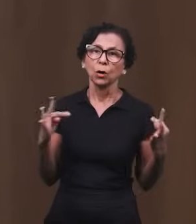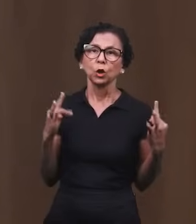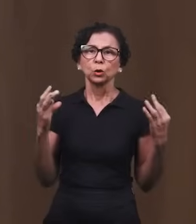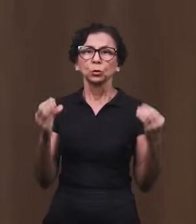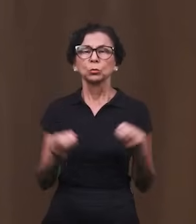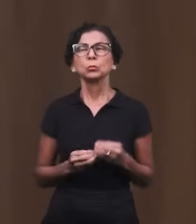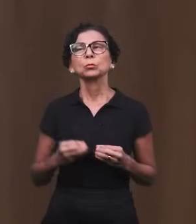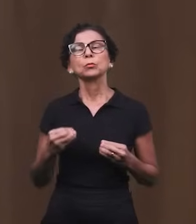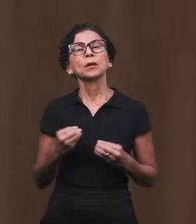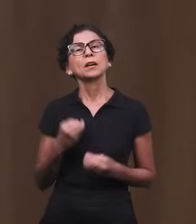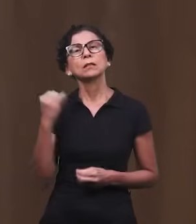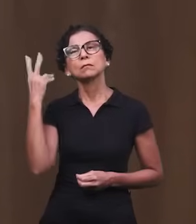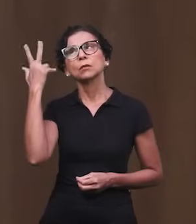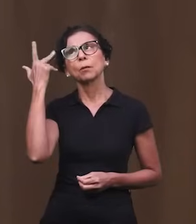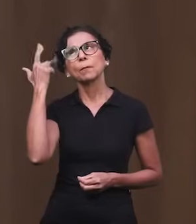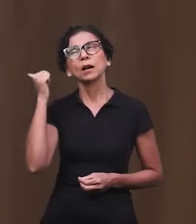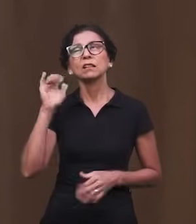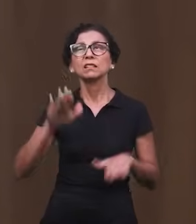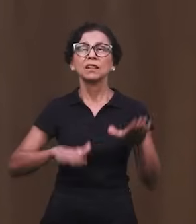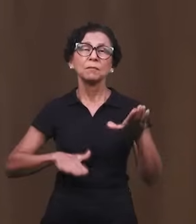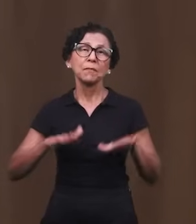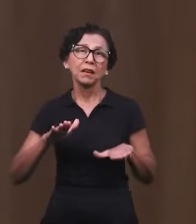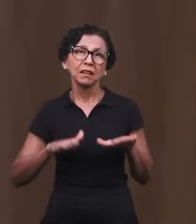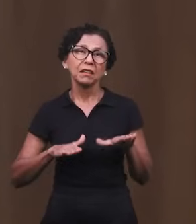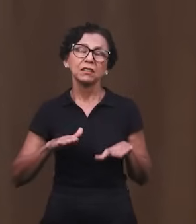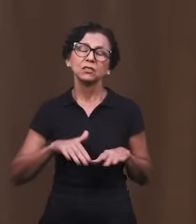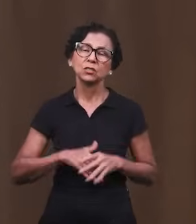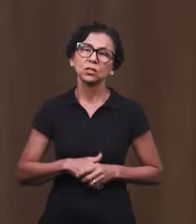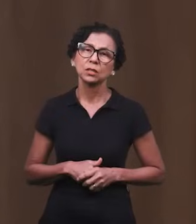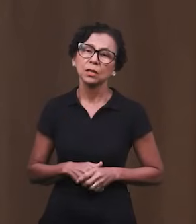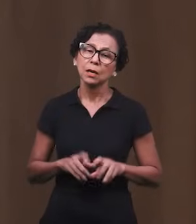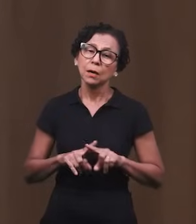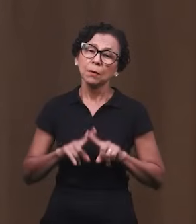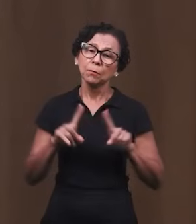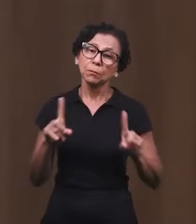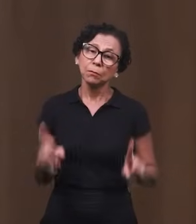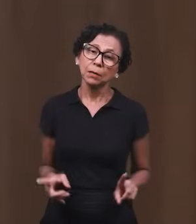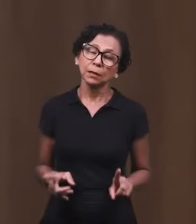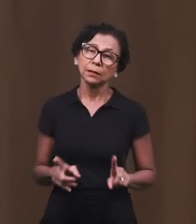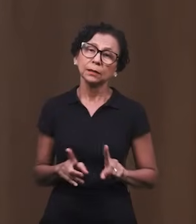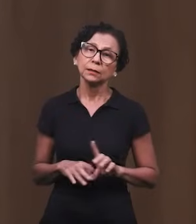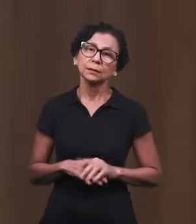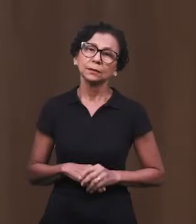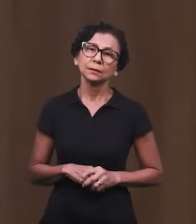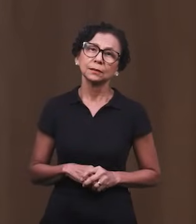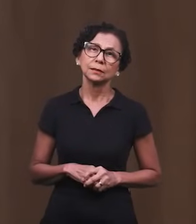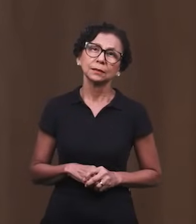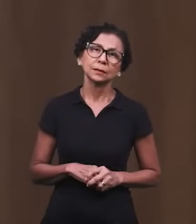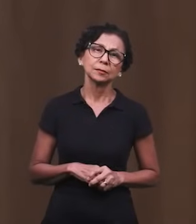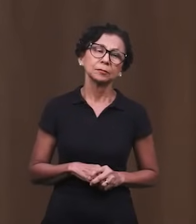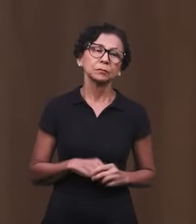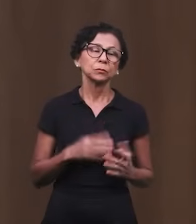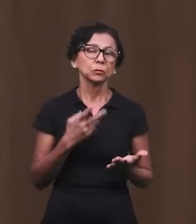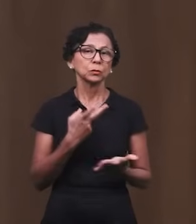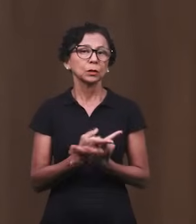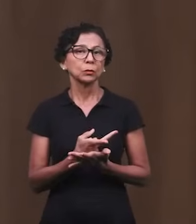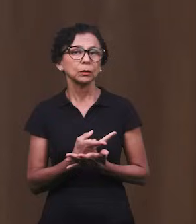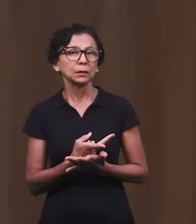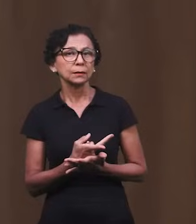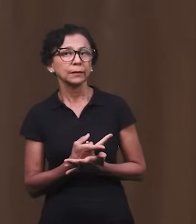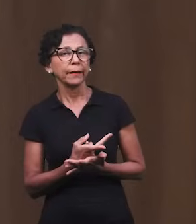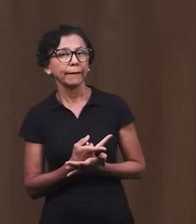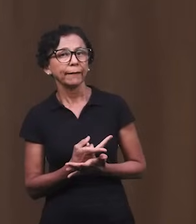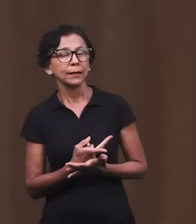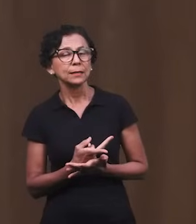é você, às vezes, não tomar determinado conhecimento como definitivo, porque a ciência